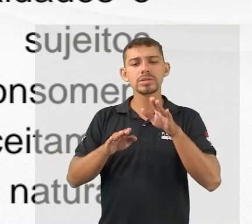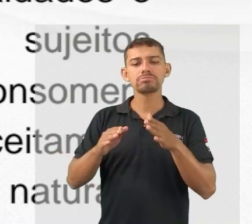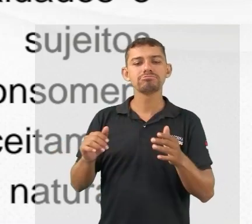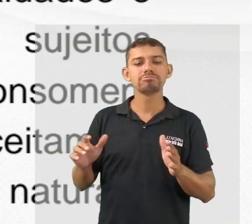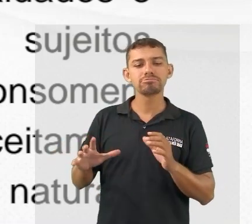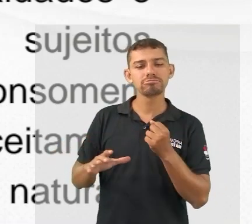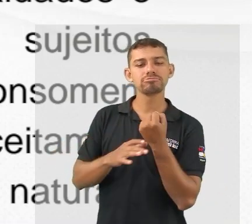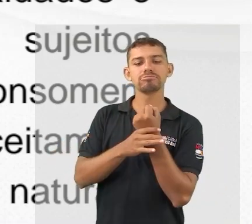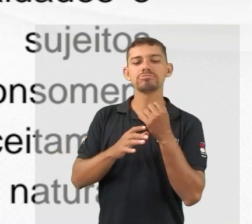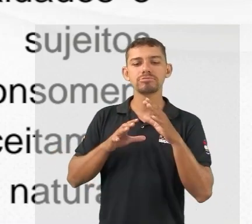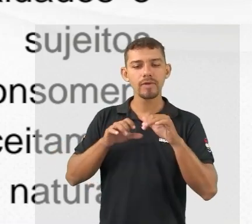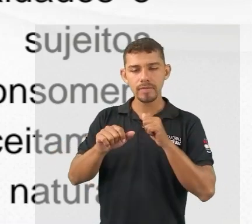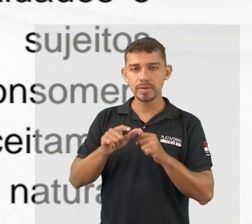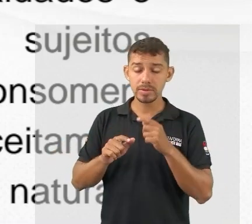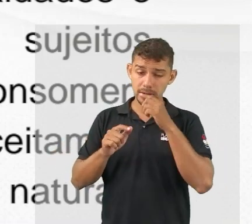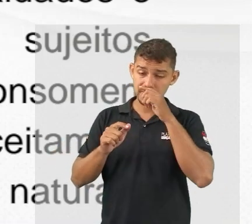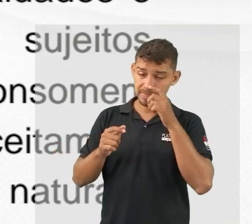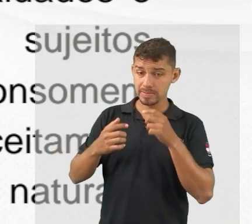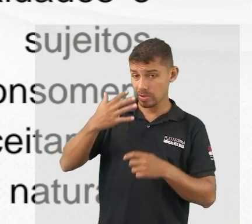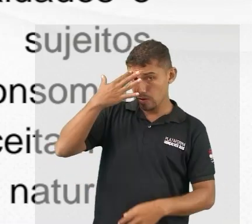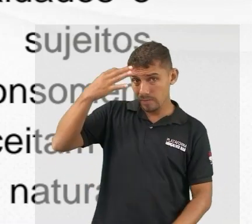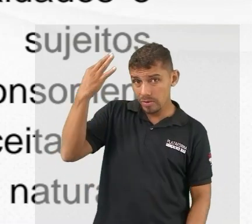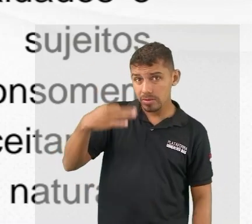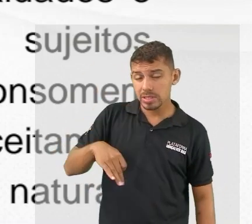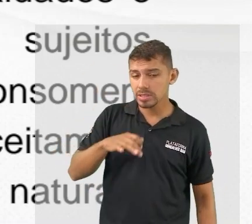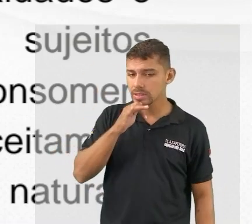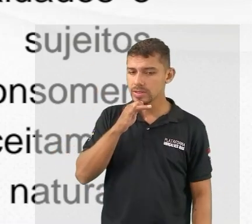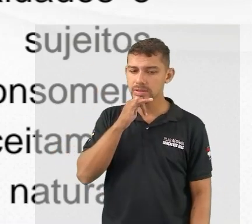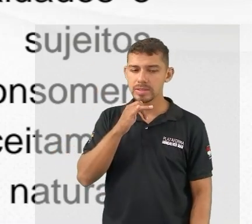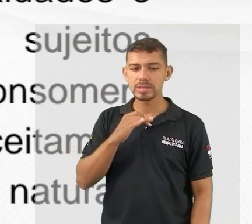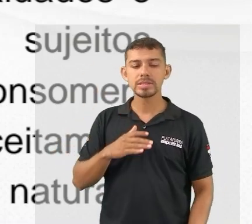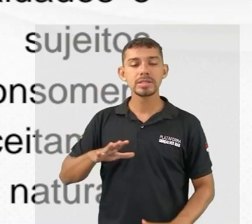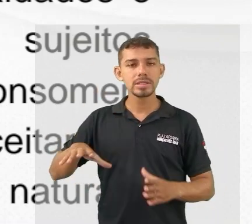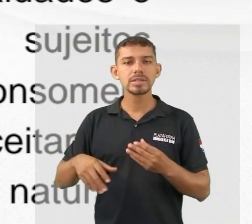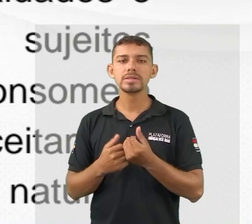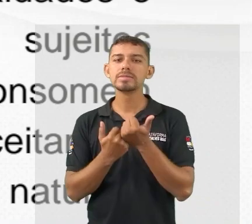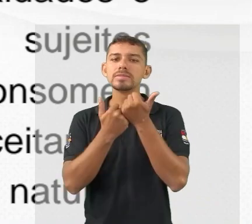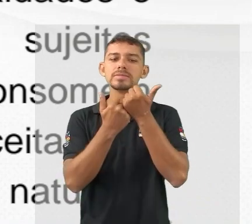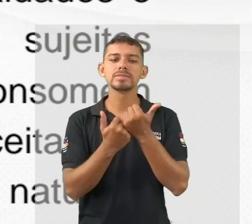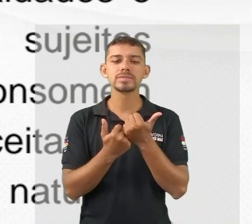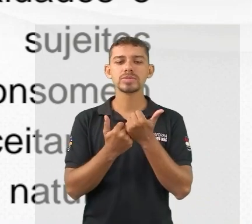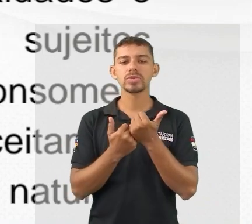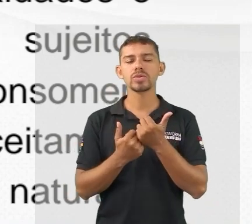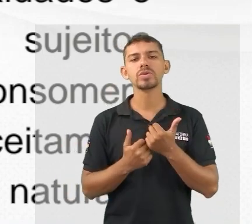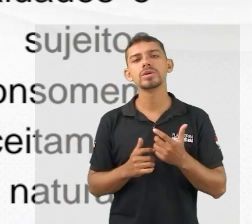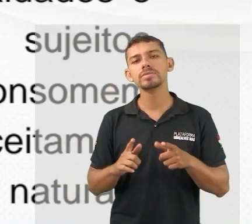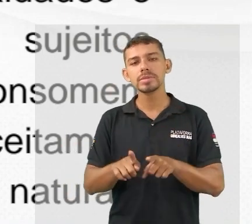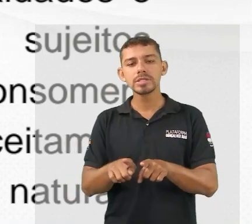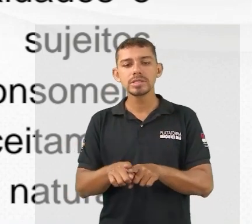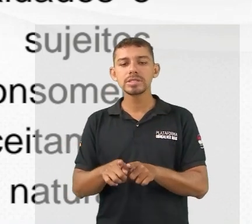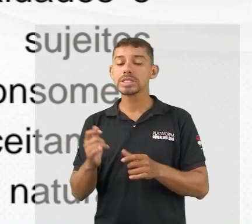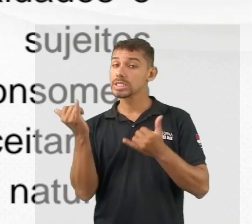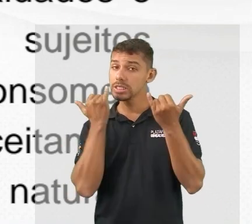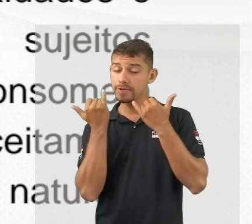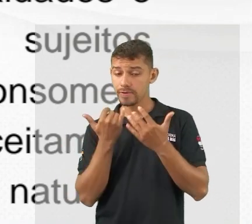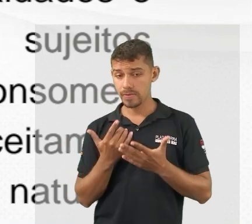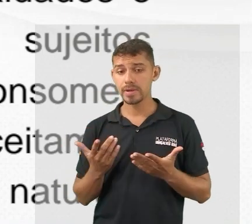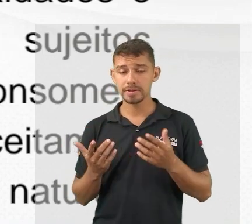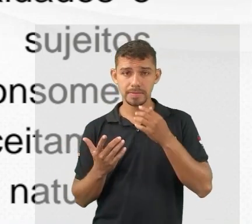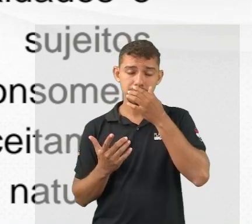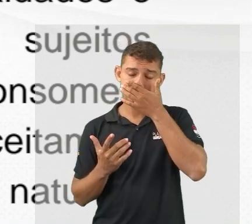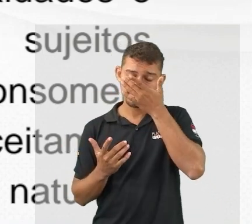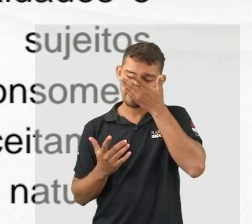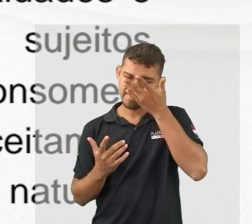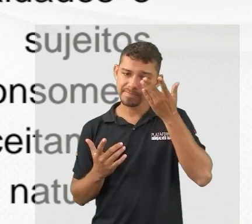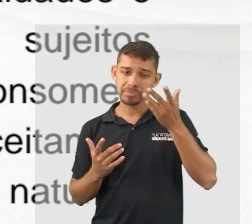para a formação de sujeitos conformados, e eu acrescentaria não só conformados, mas desinformados, tá?